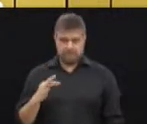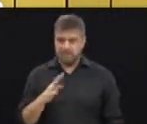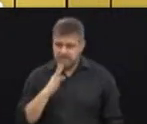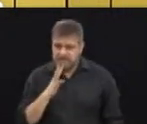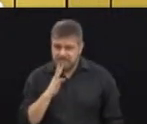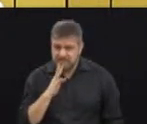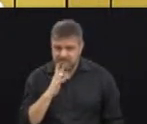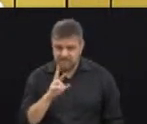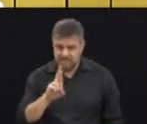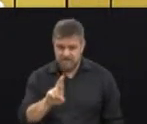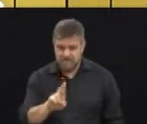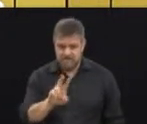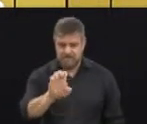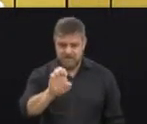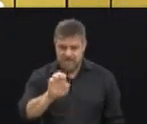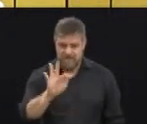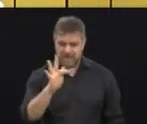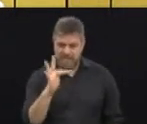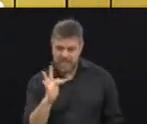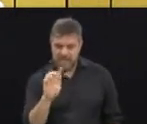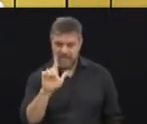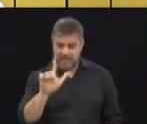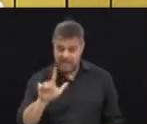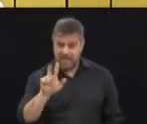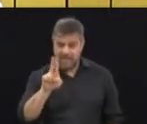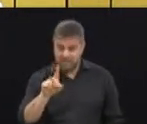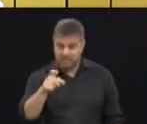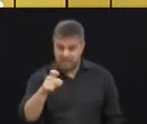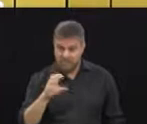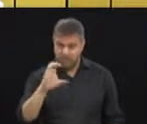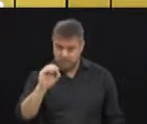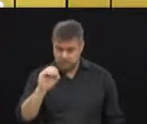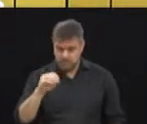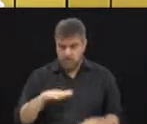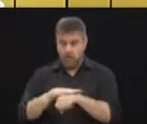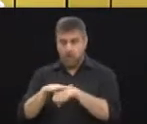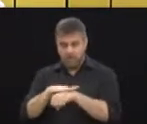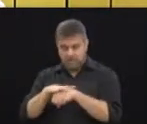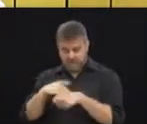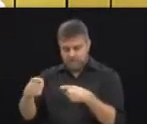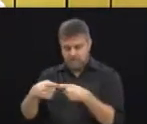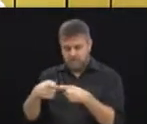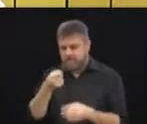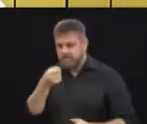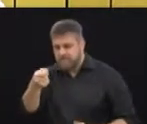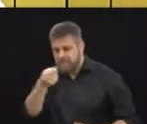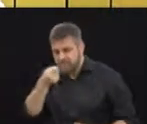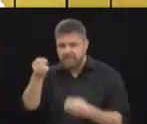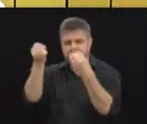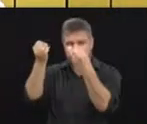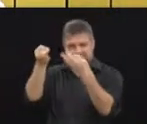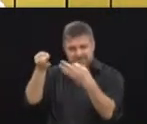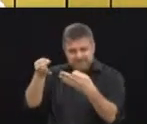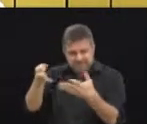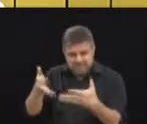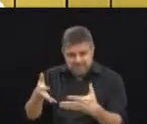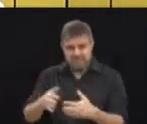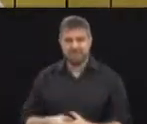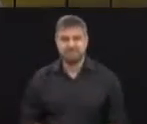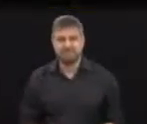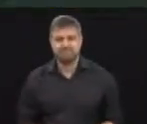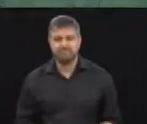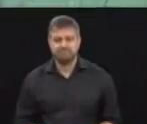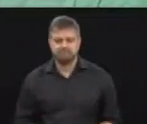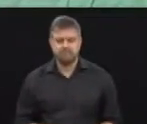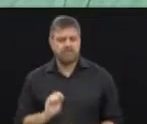estou falando, né? Pois é, esses são sintomas do refluxo. Procuramos um especialista no assunto, o Dr. Admar Concon